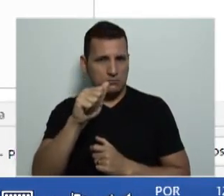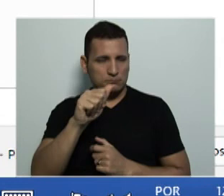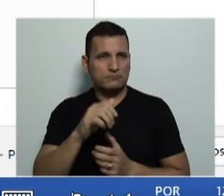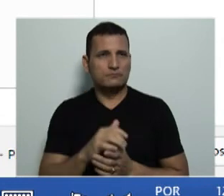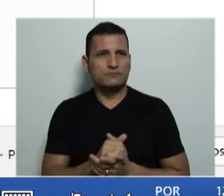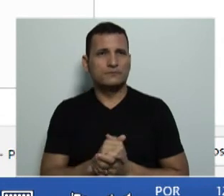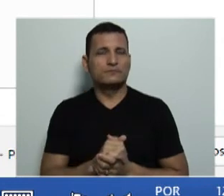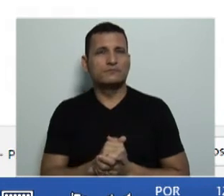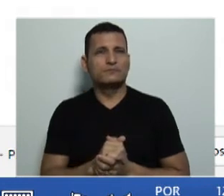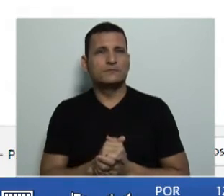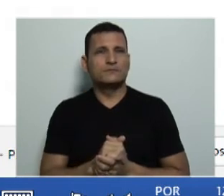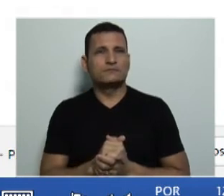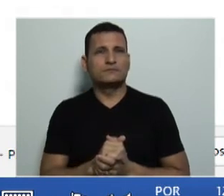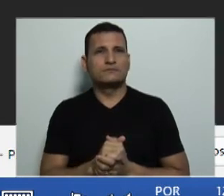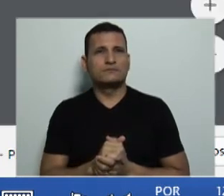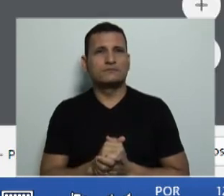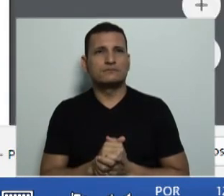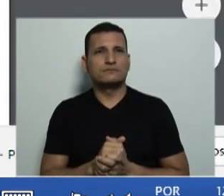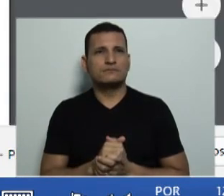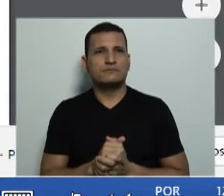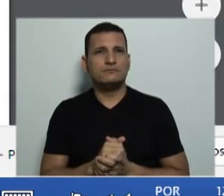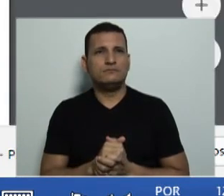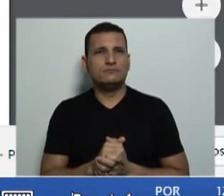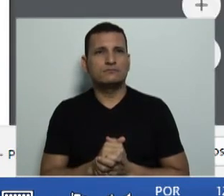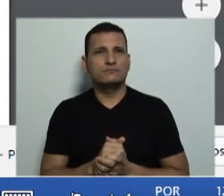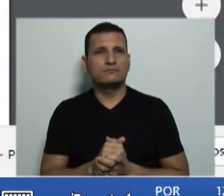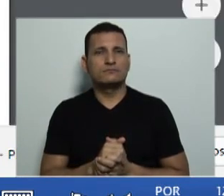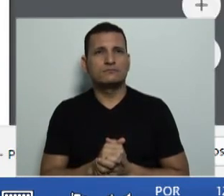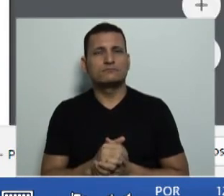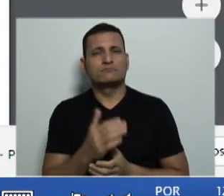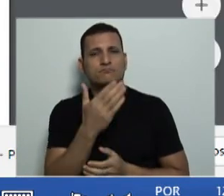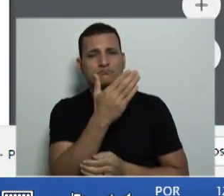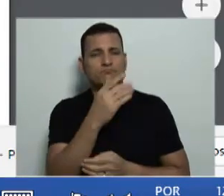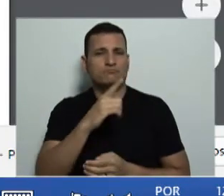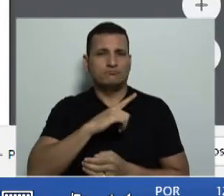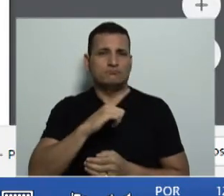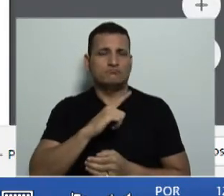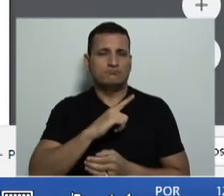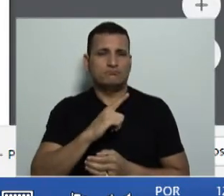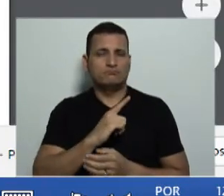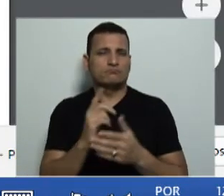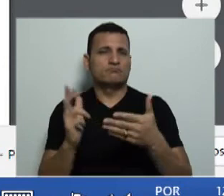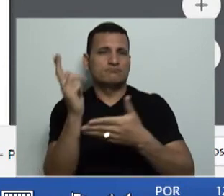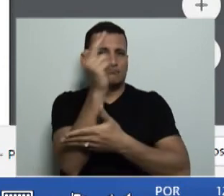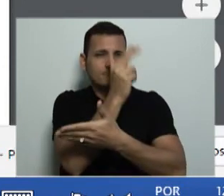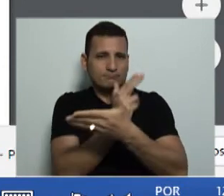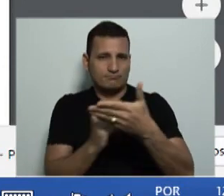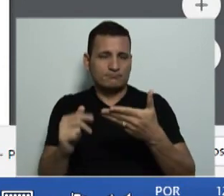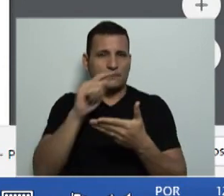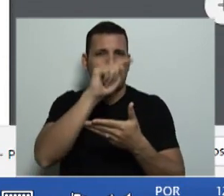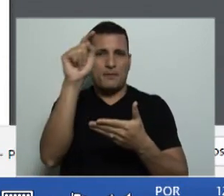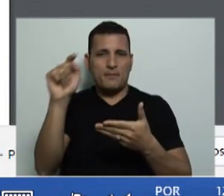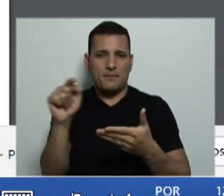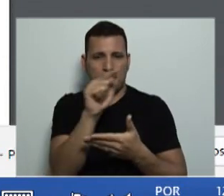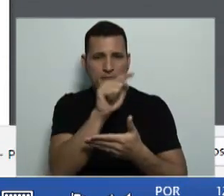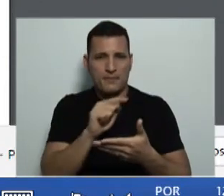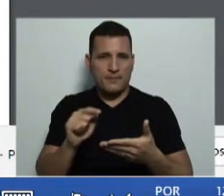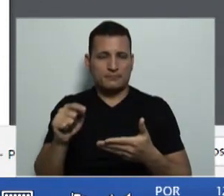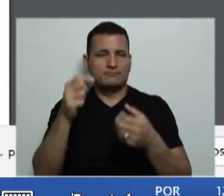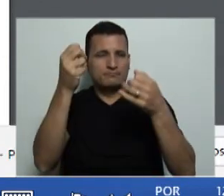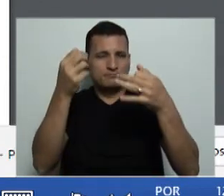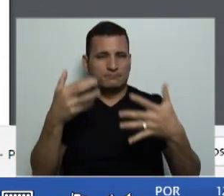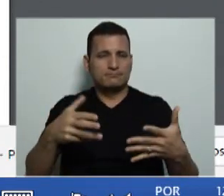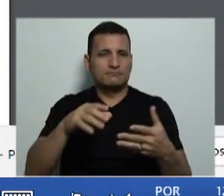clicarem e a reitoria disponibilizou para vocês esse fluxograma. Vejam que ele é bem didático